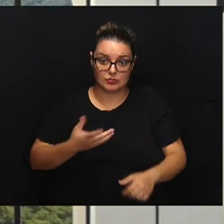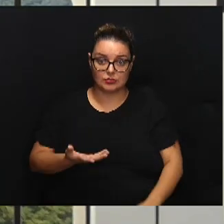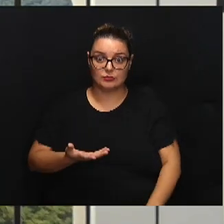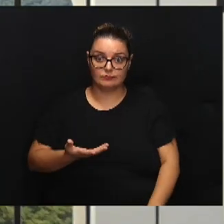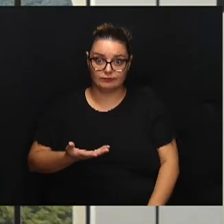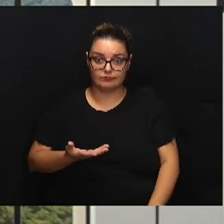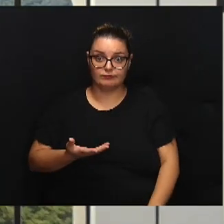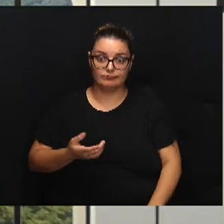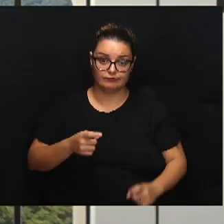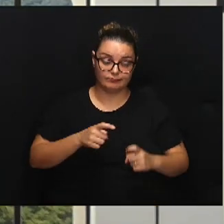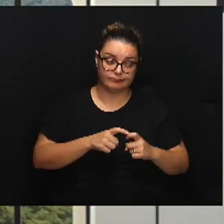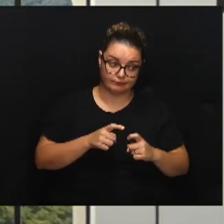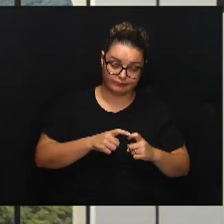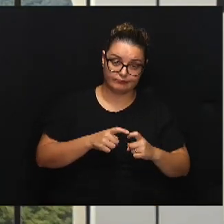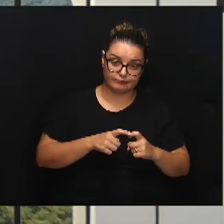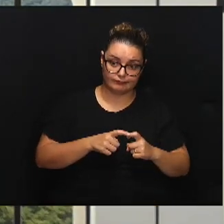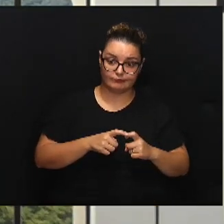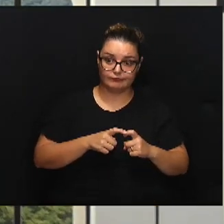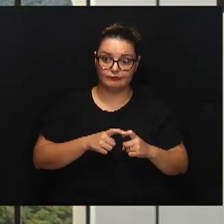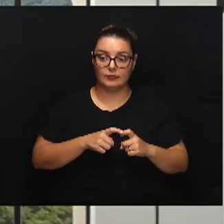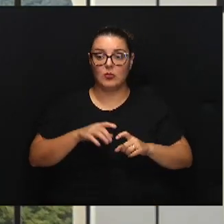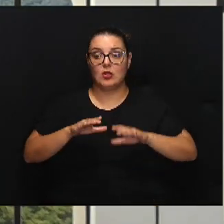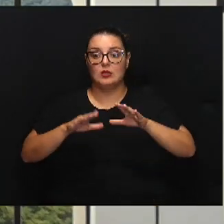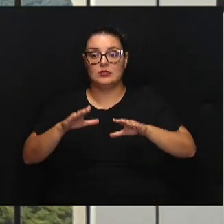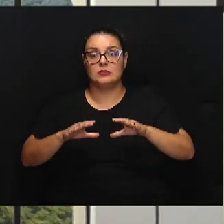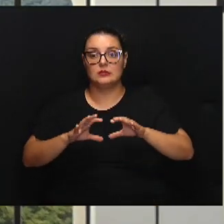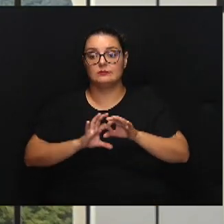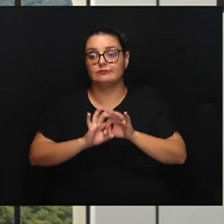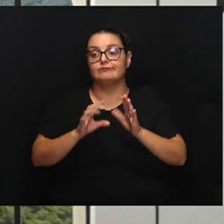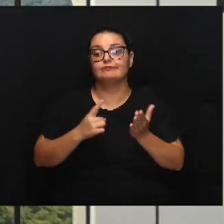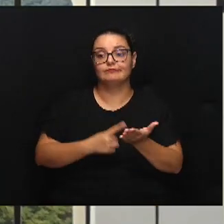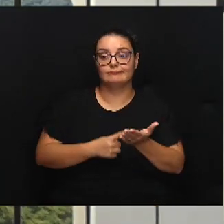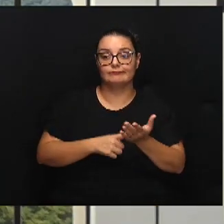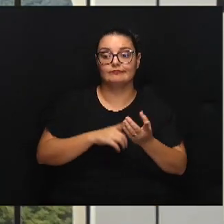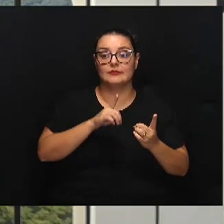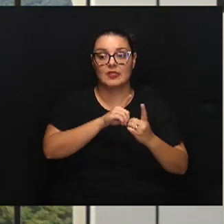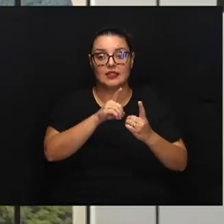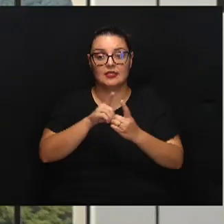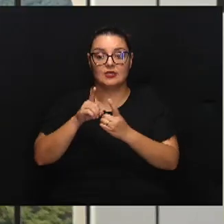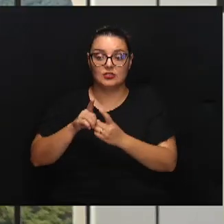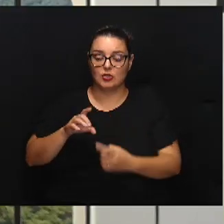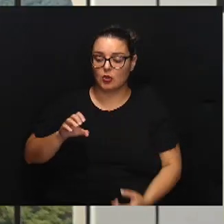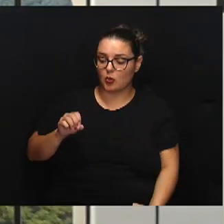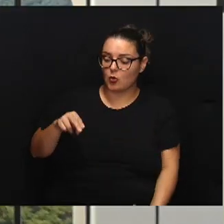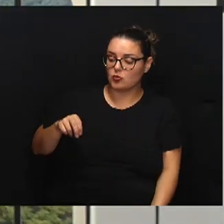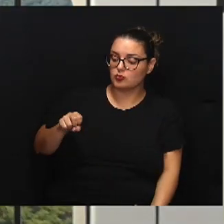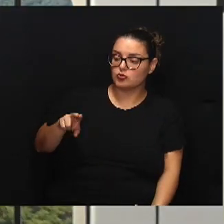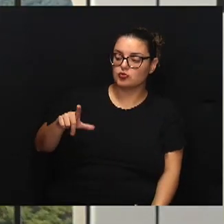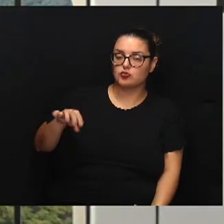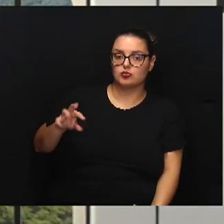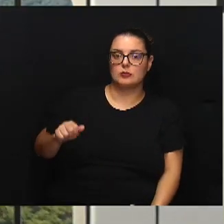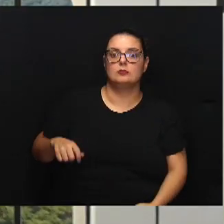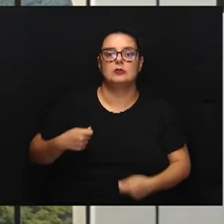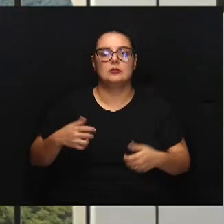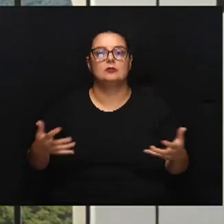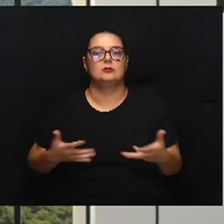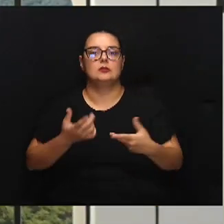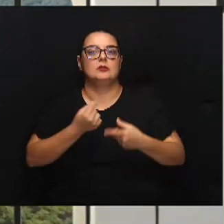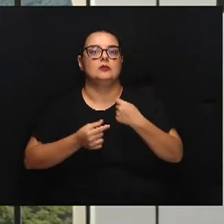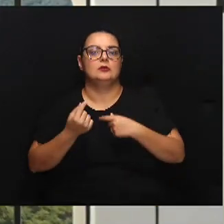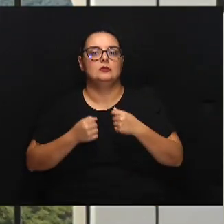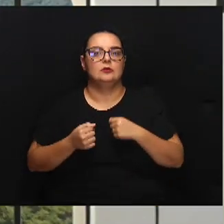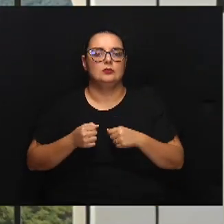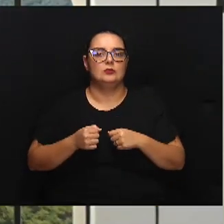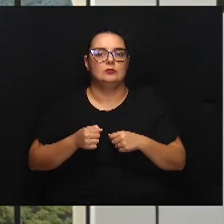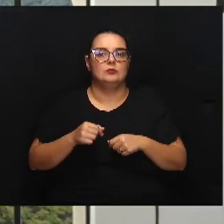do médico, ele muitas vezes precisa abrir mão da agenda de consultas, né? É preciso ter um incentivo financeiro por